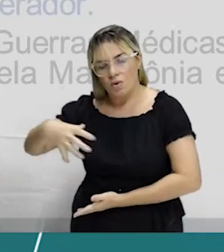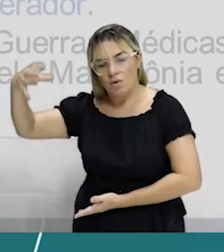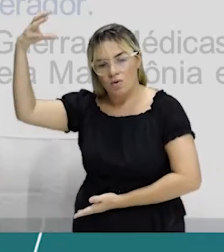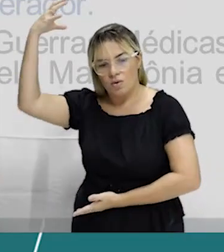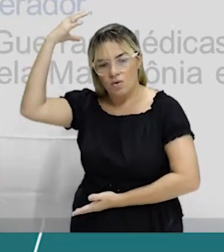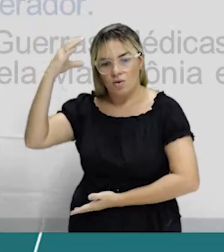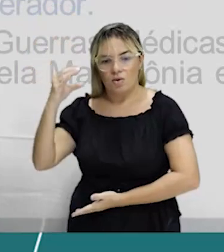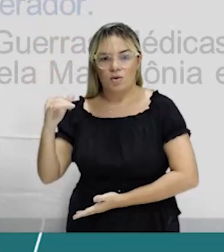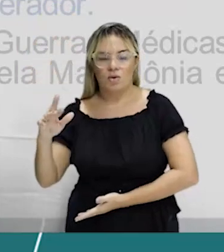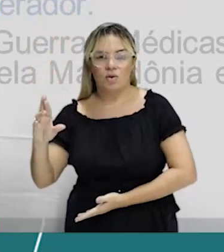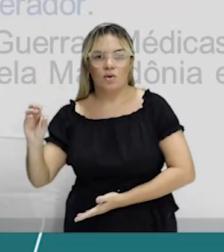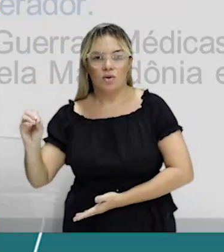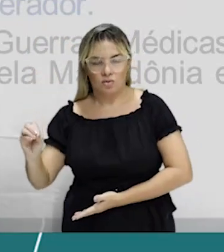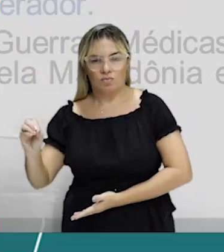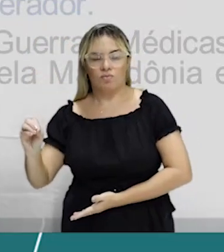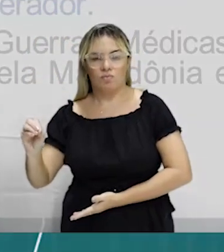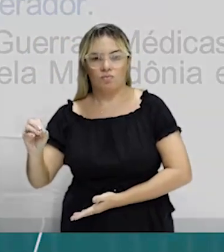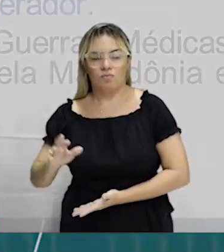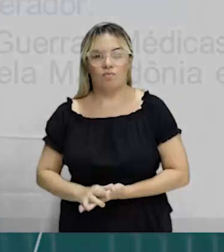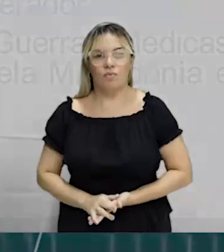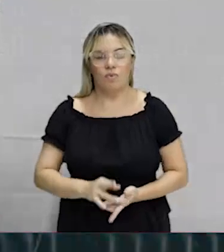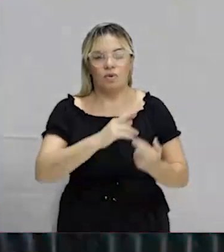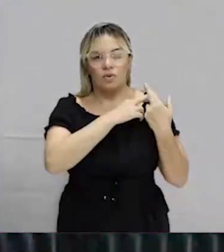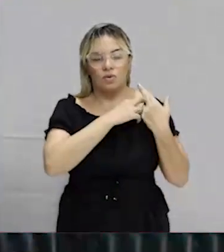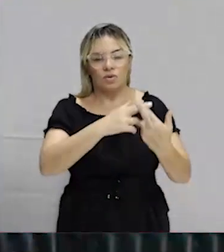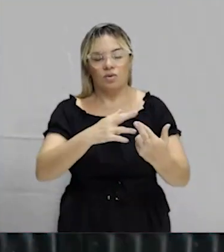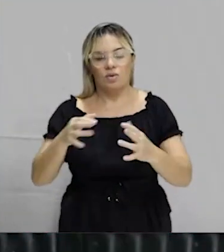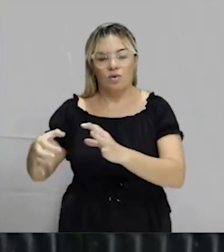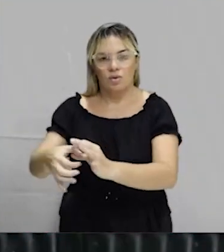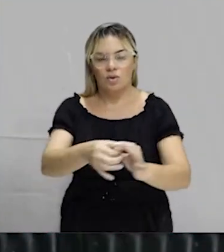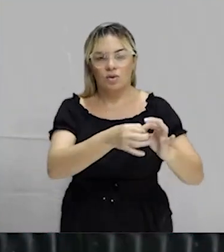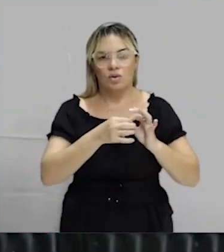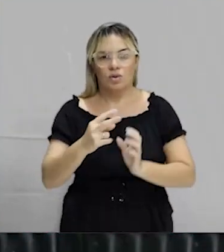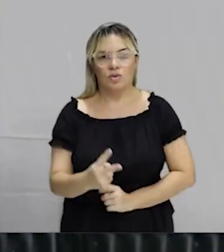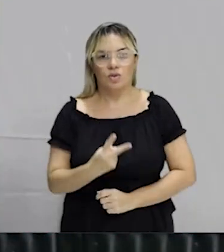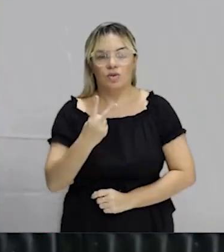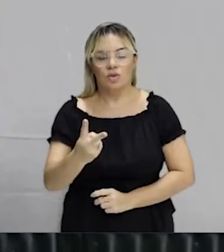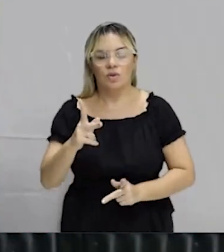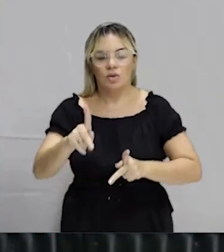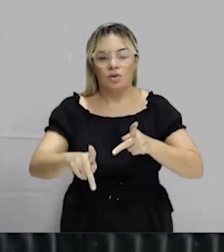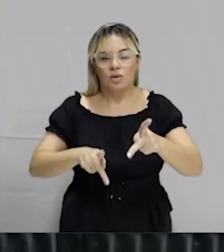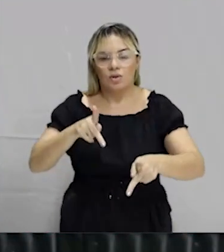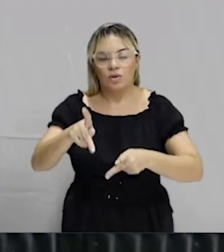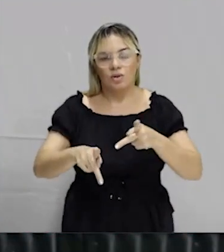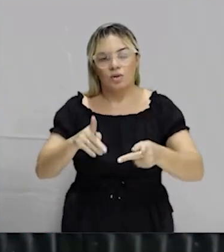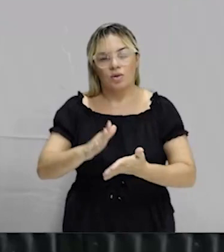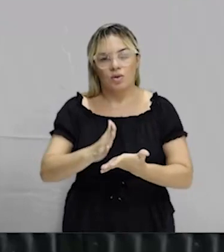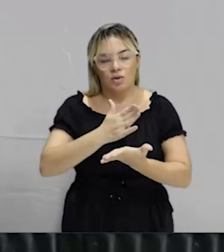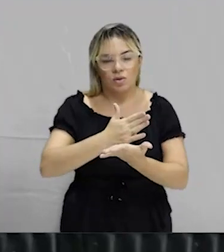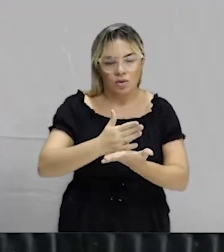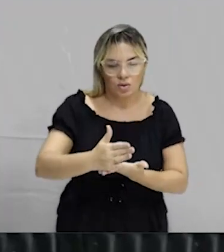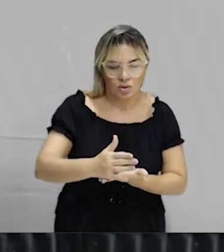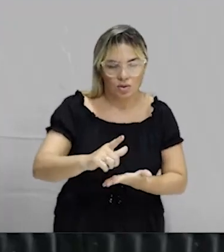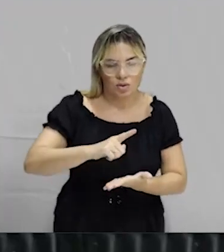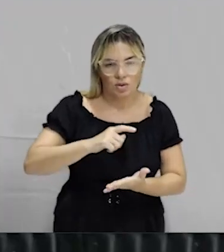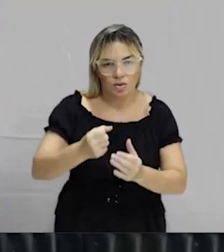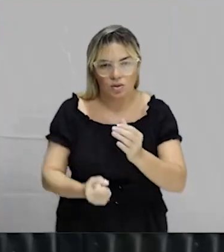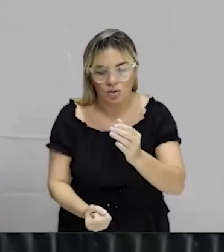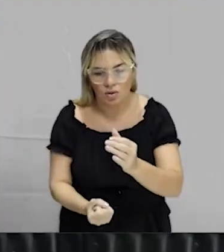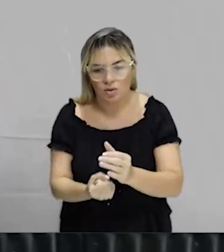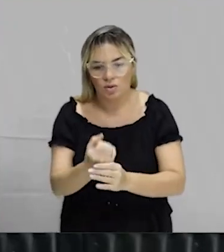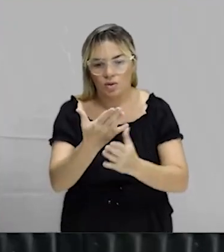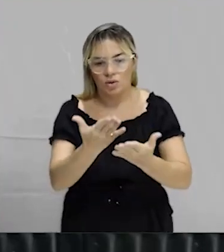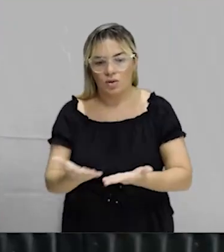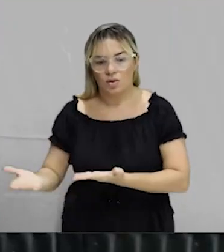o Grande, que foi responsável pela unificação desses povos. A partir dali você tem o surgimento do